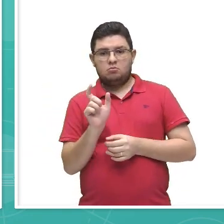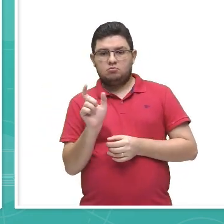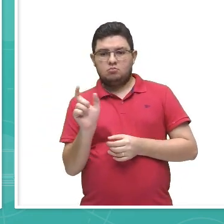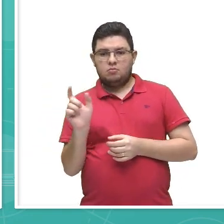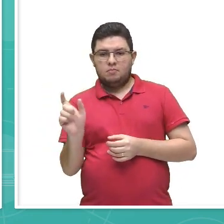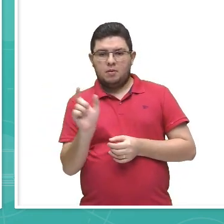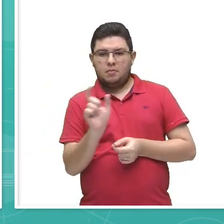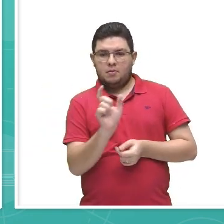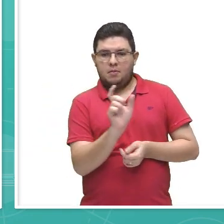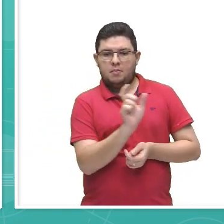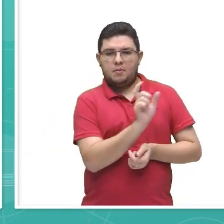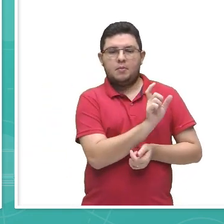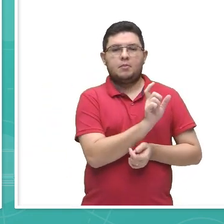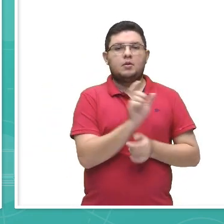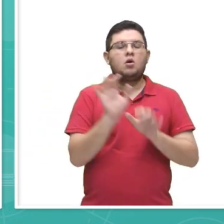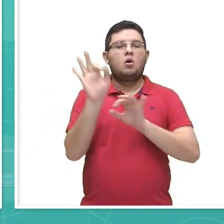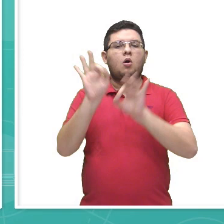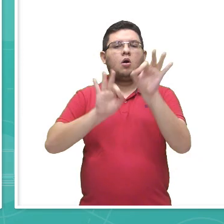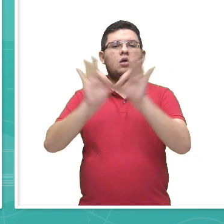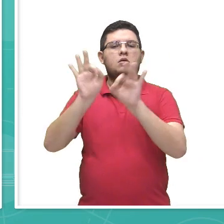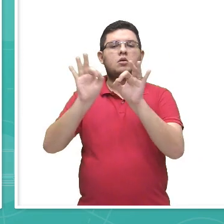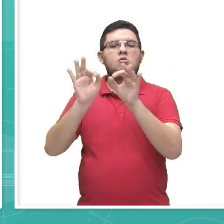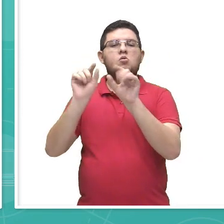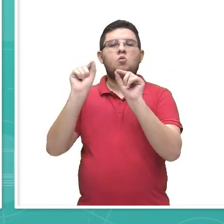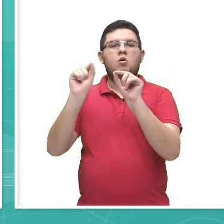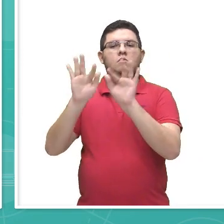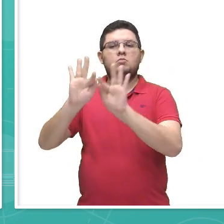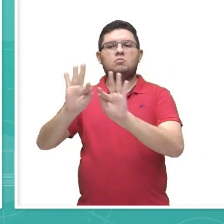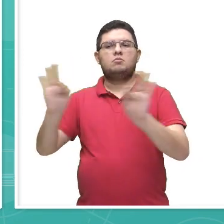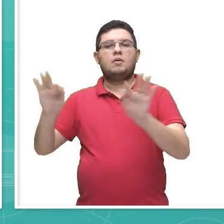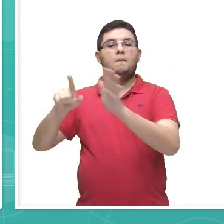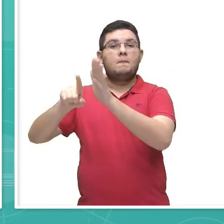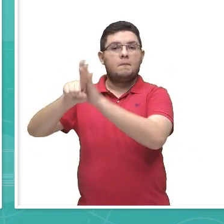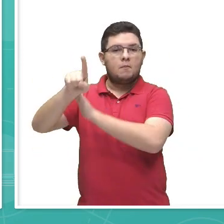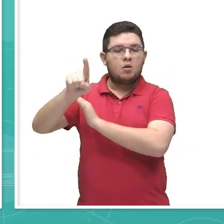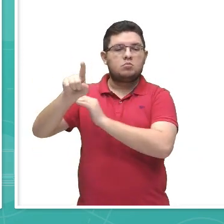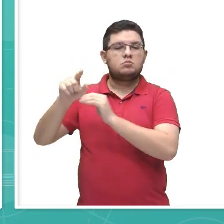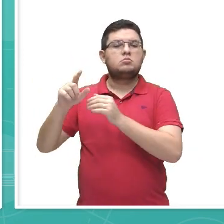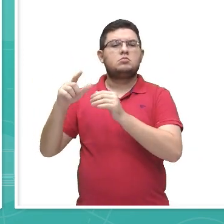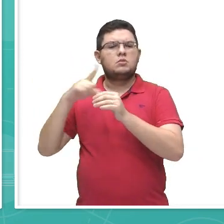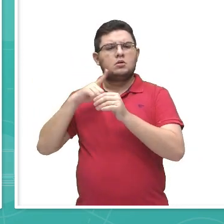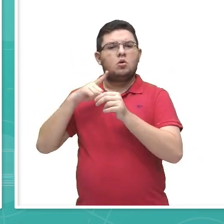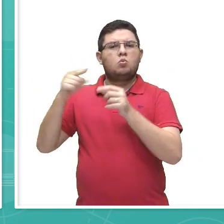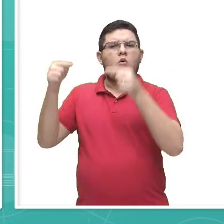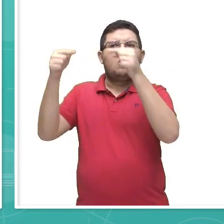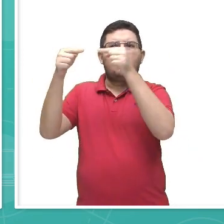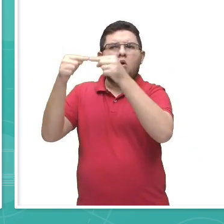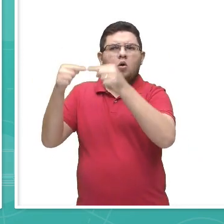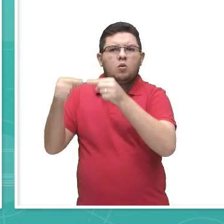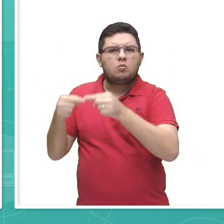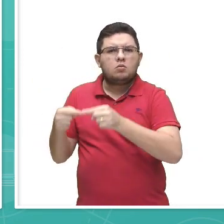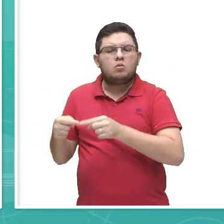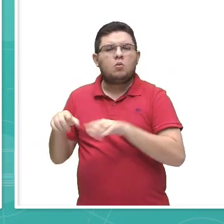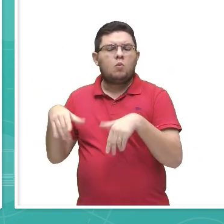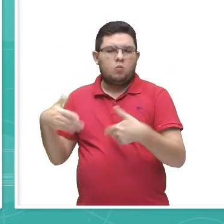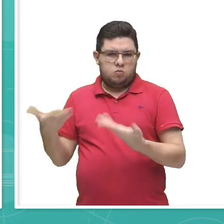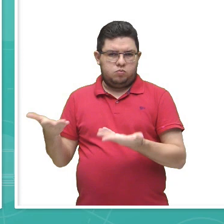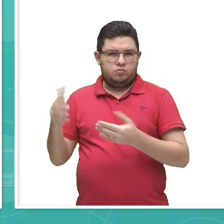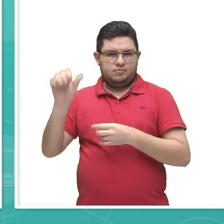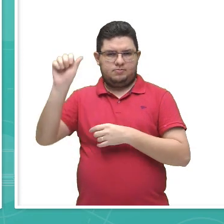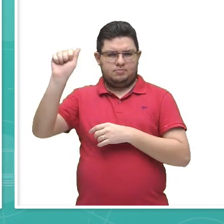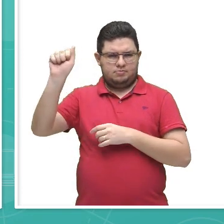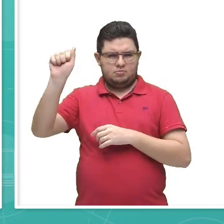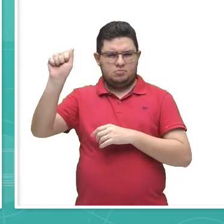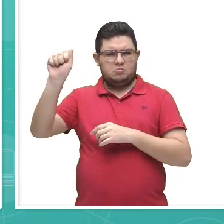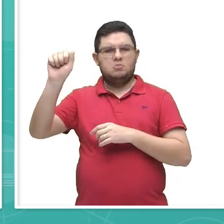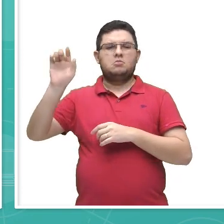essas palavras em uma pergunta. Então, qual dessas opções aqui organiza corretamente essas